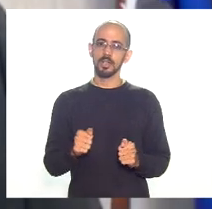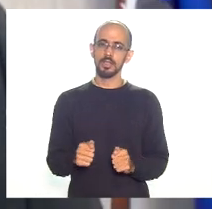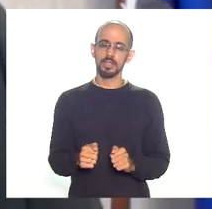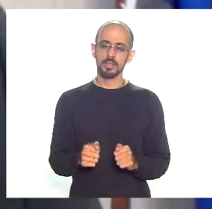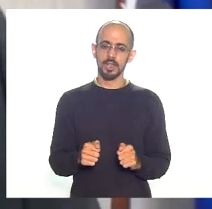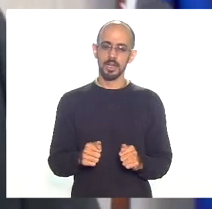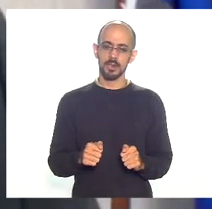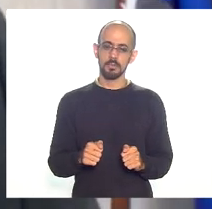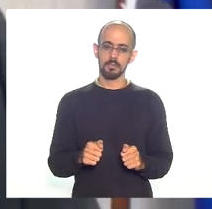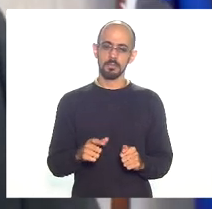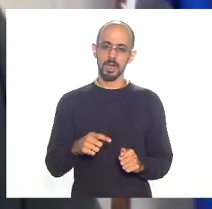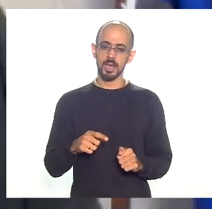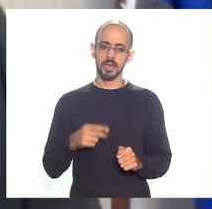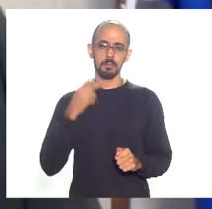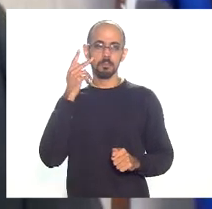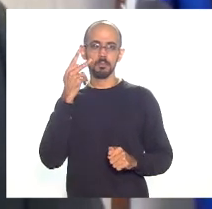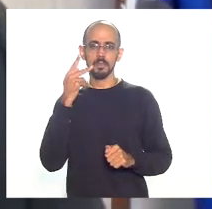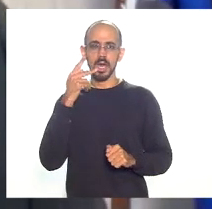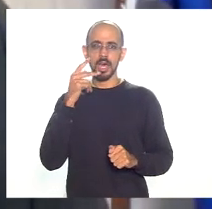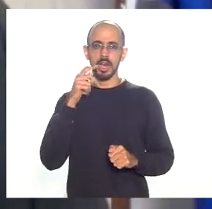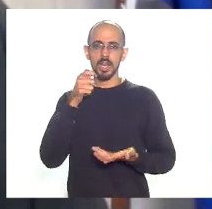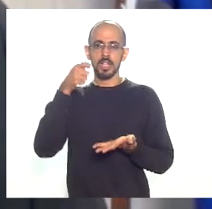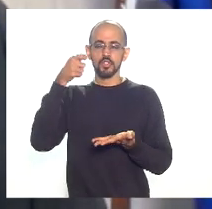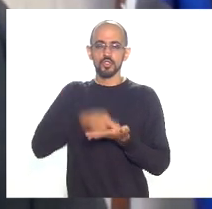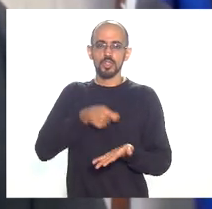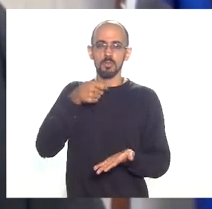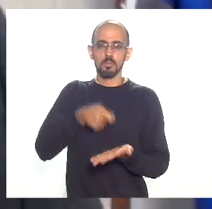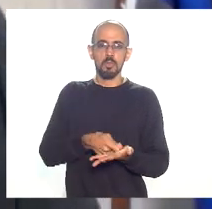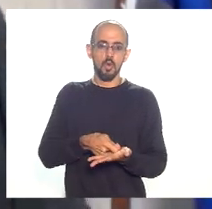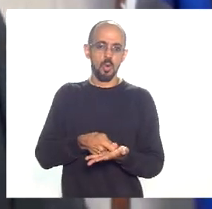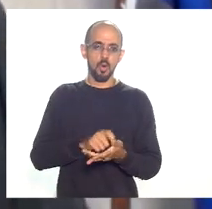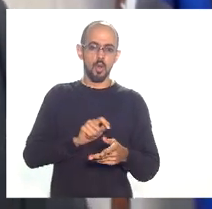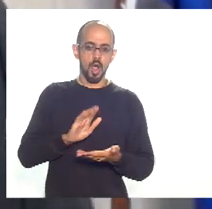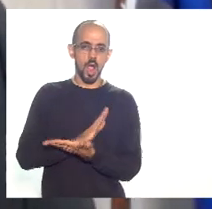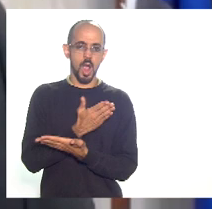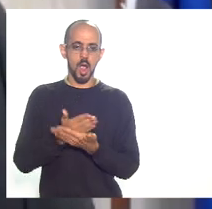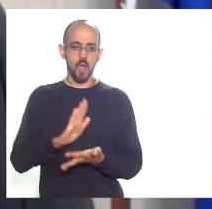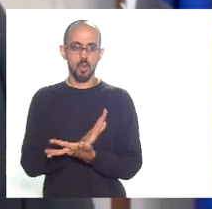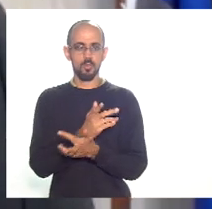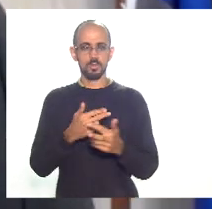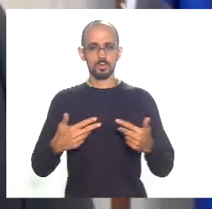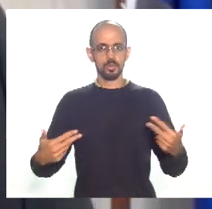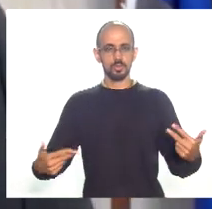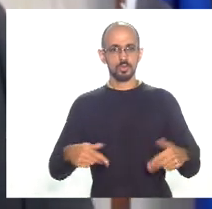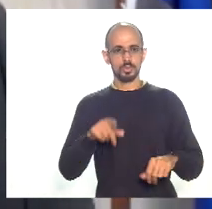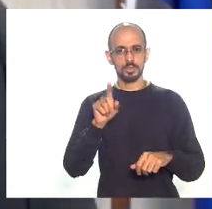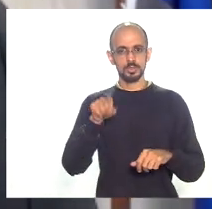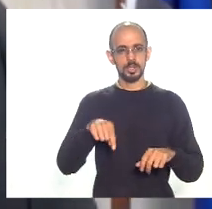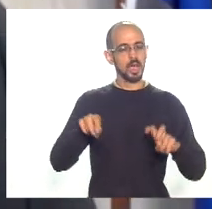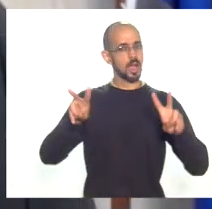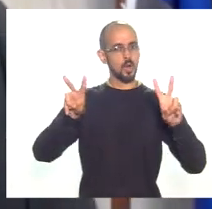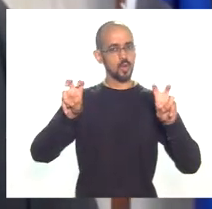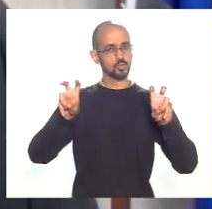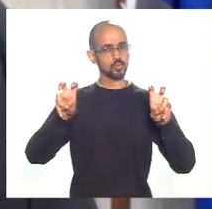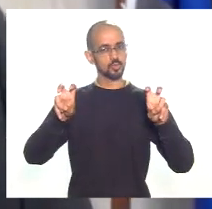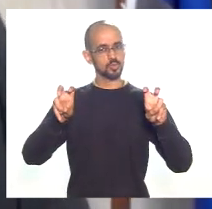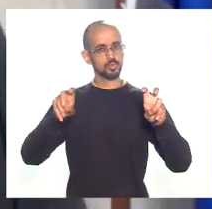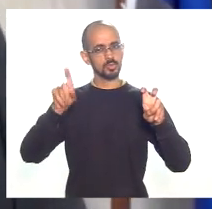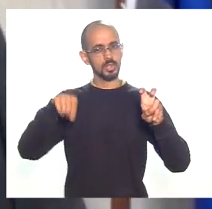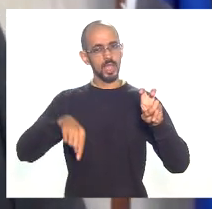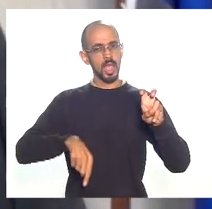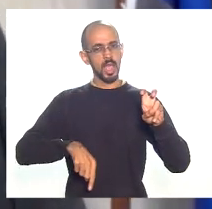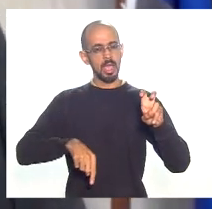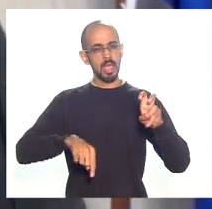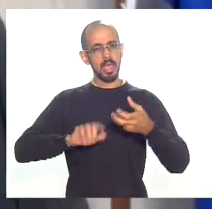nos impor algumas pautas que são pautas absolutamente nefastas